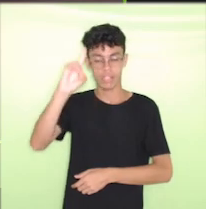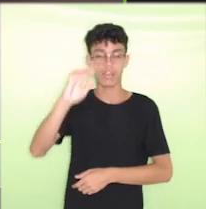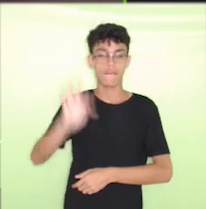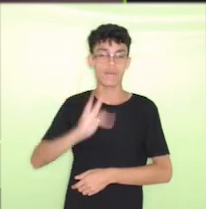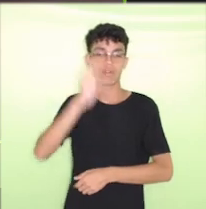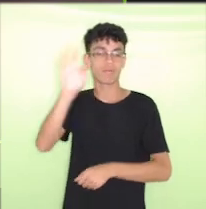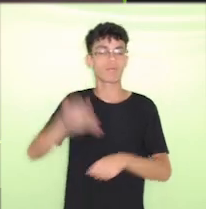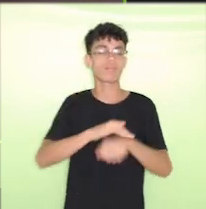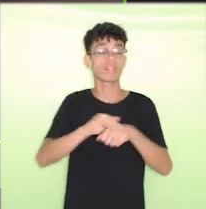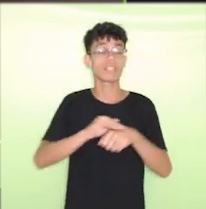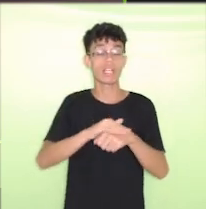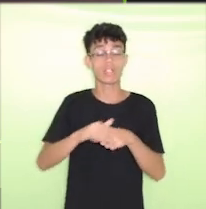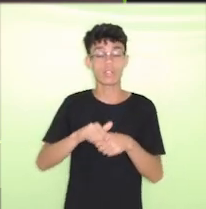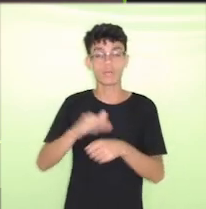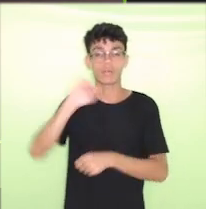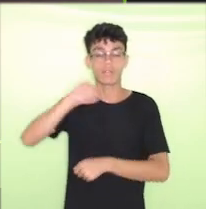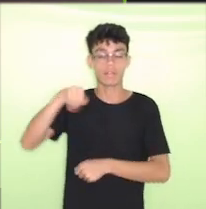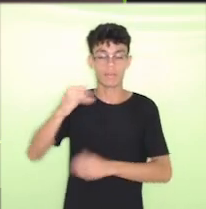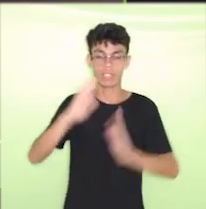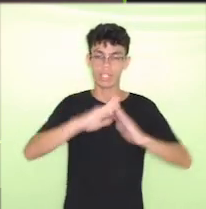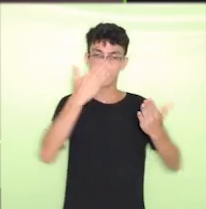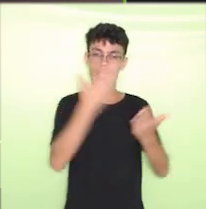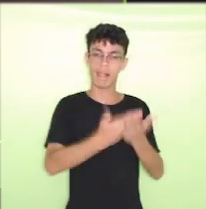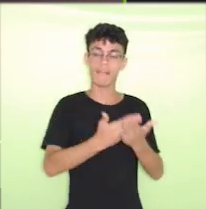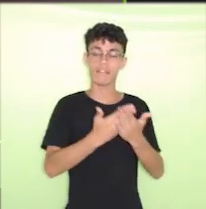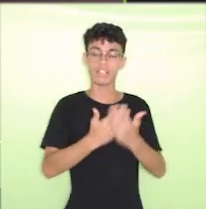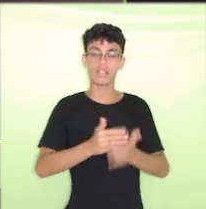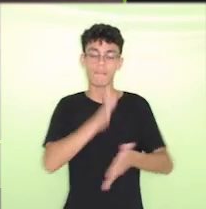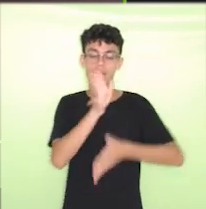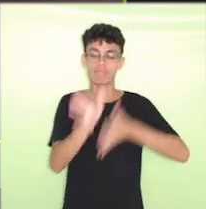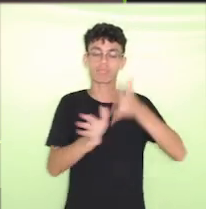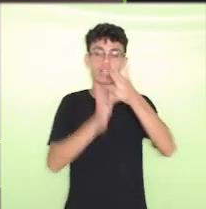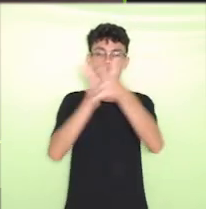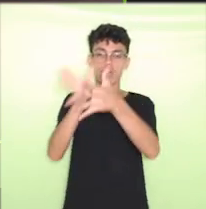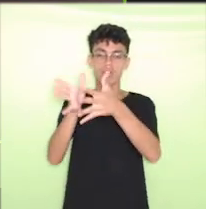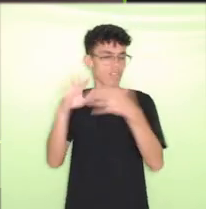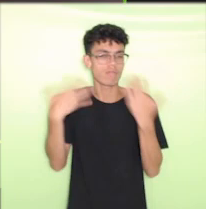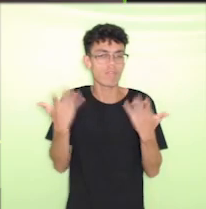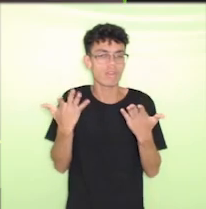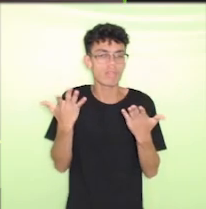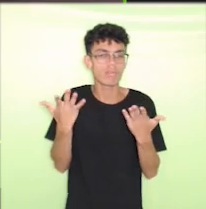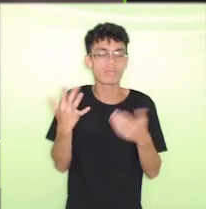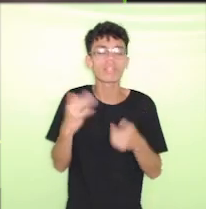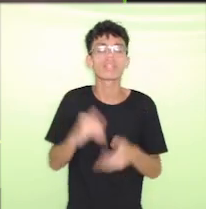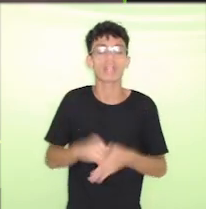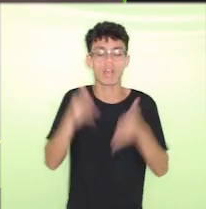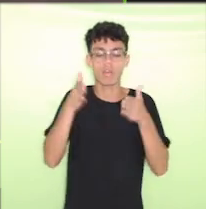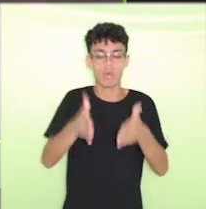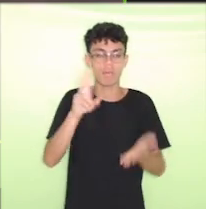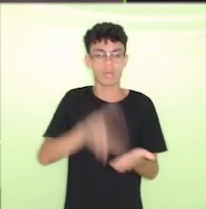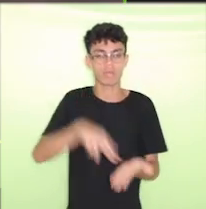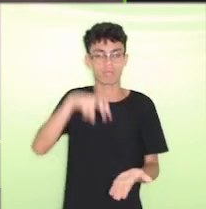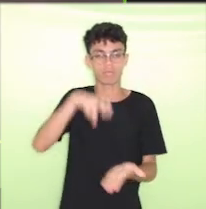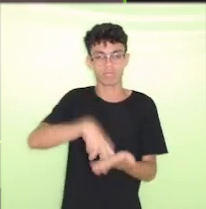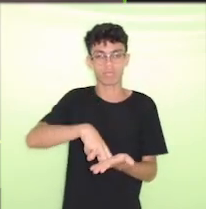conversar sobre o teu aproveitamento no colégio. Eu gostaria de ouvi-la. Não foi assim? Agora